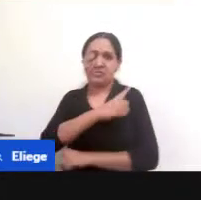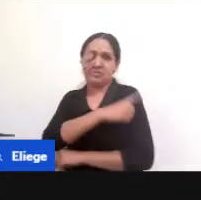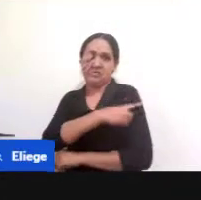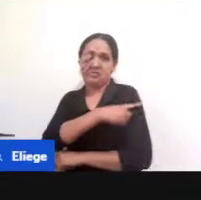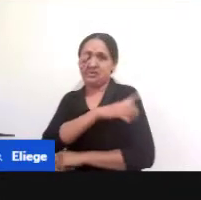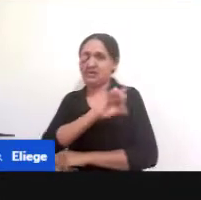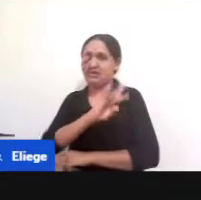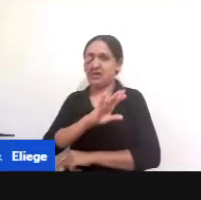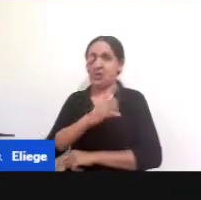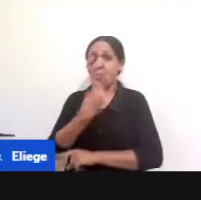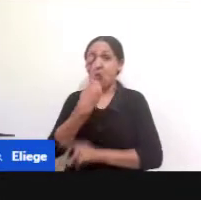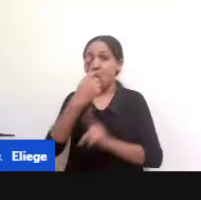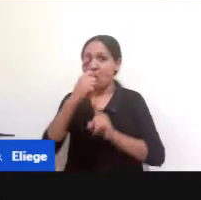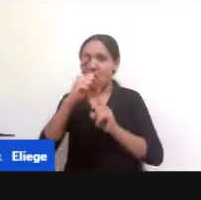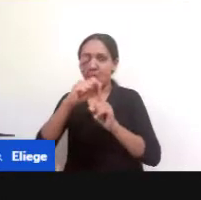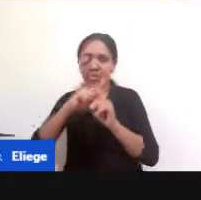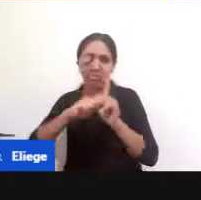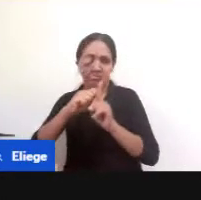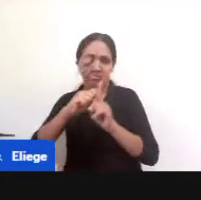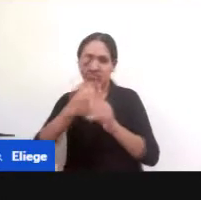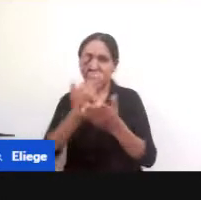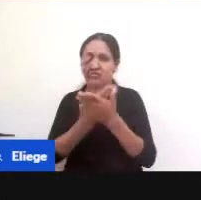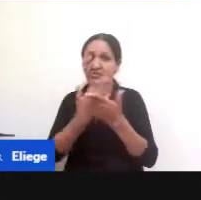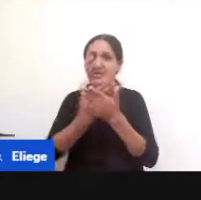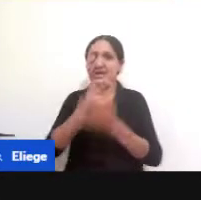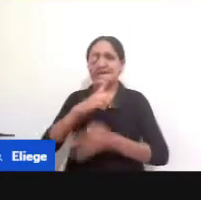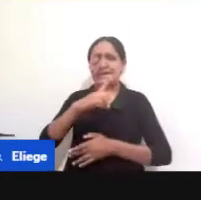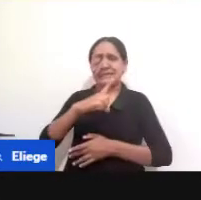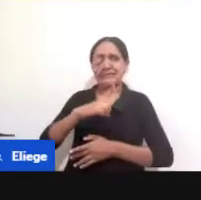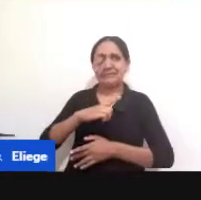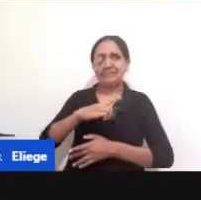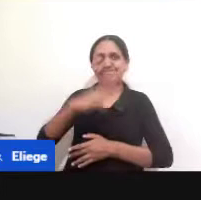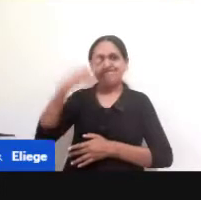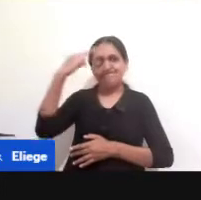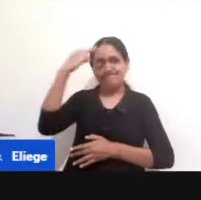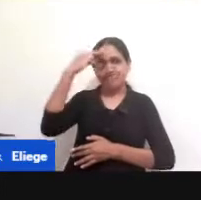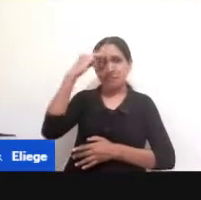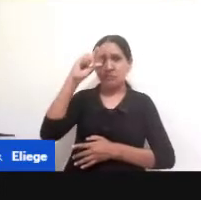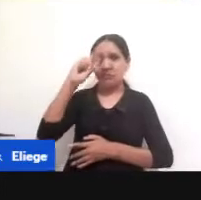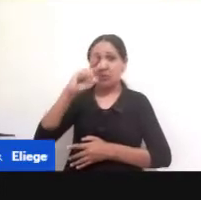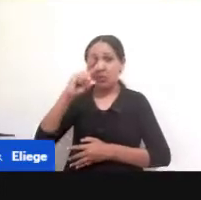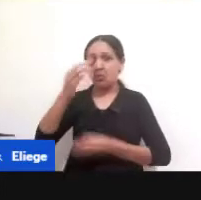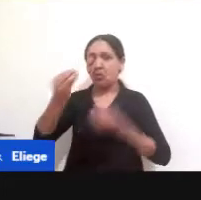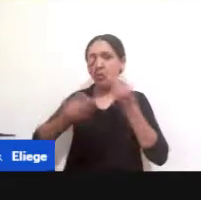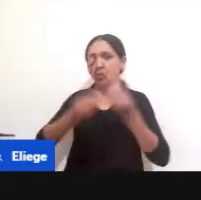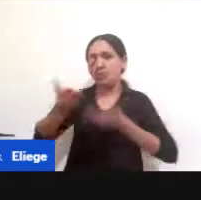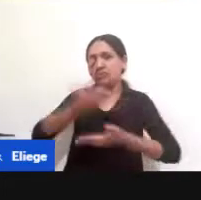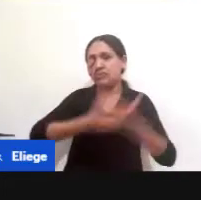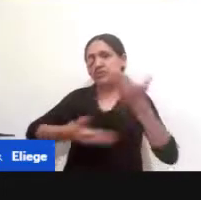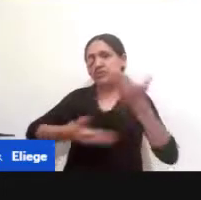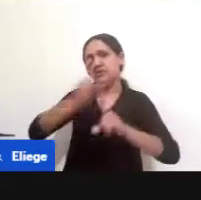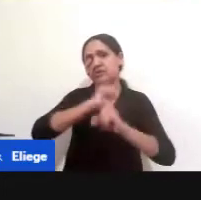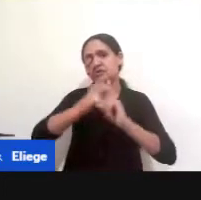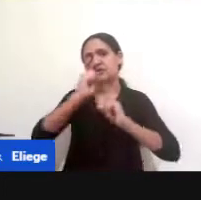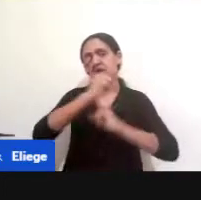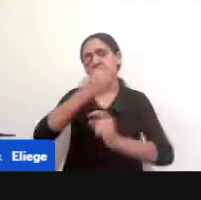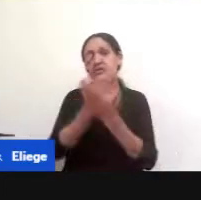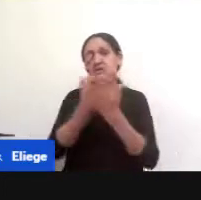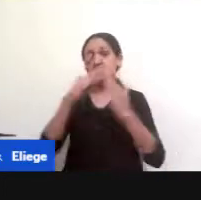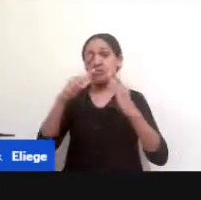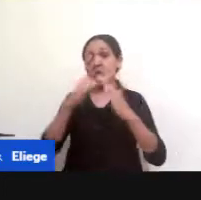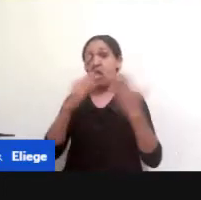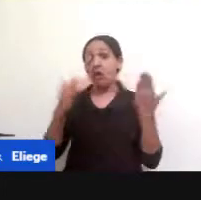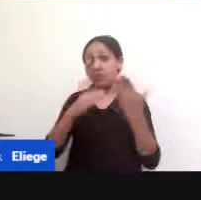têm pouca memória, às vezes, do que essa interação presencial na escola. Então, esse momento também escalonado serve